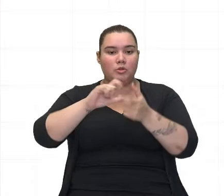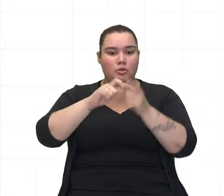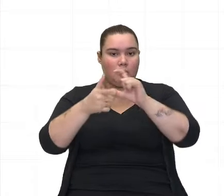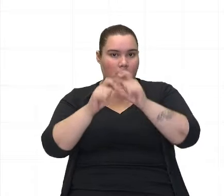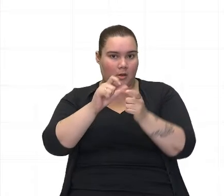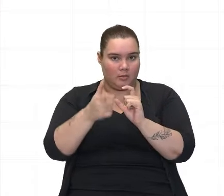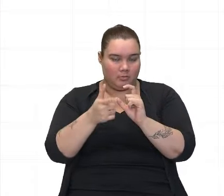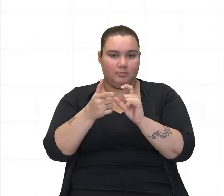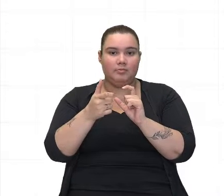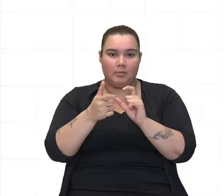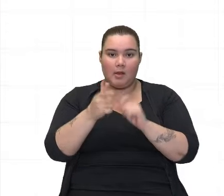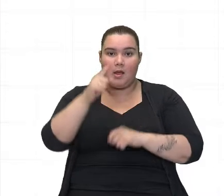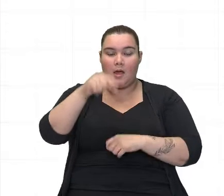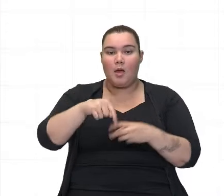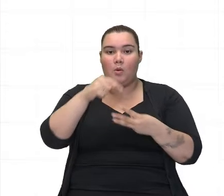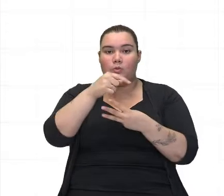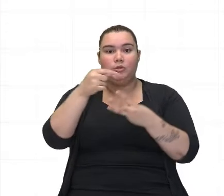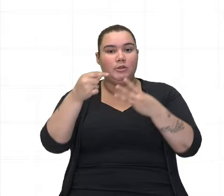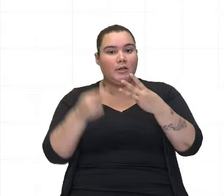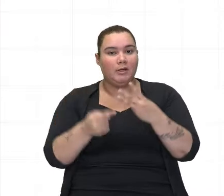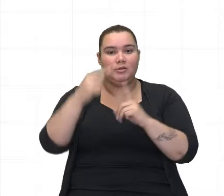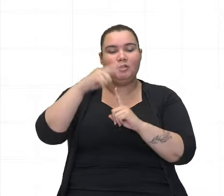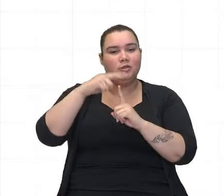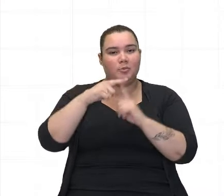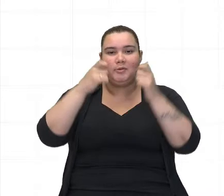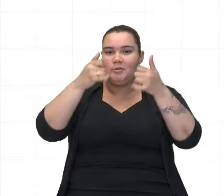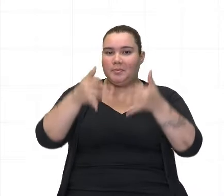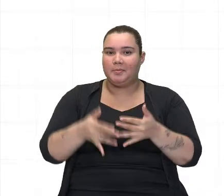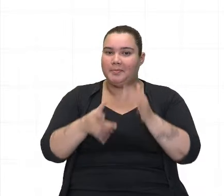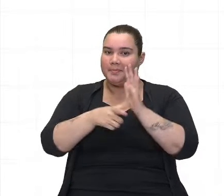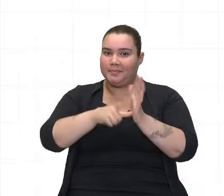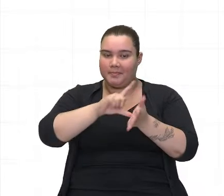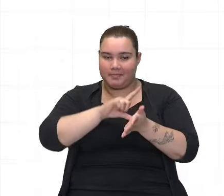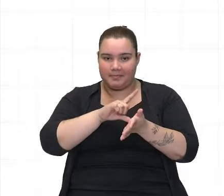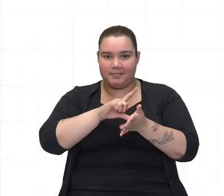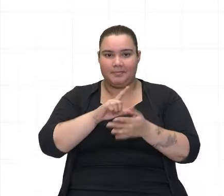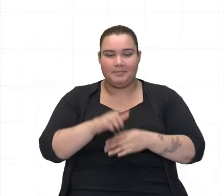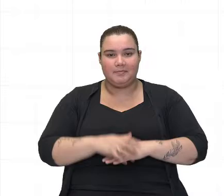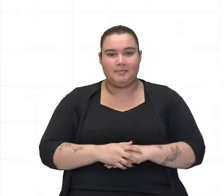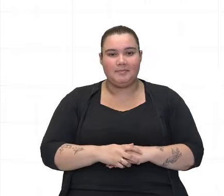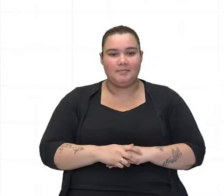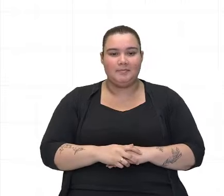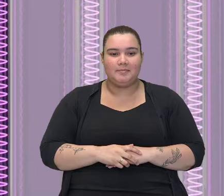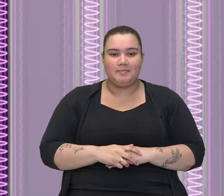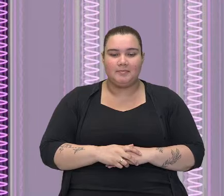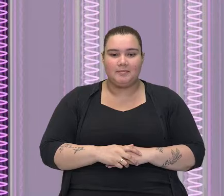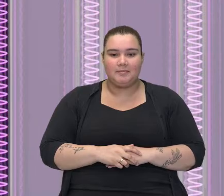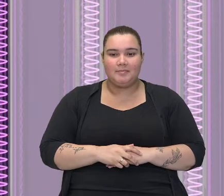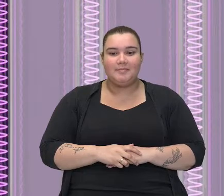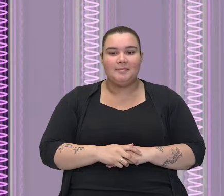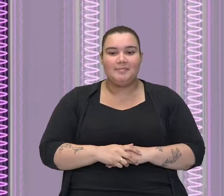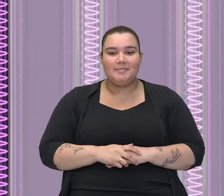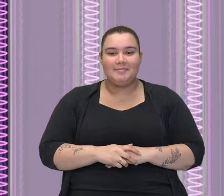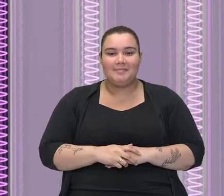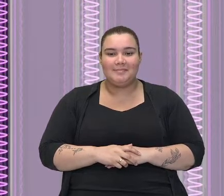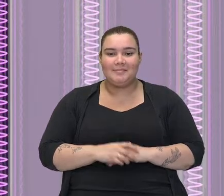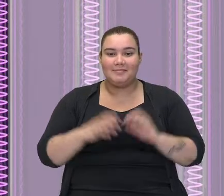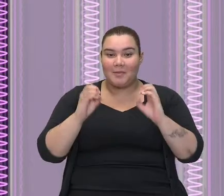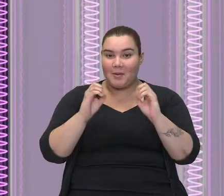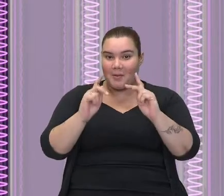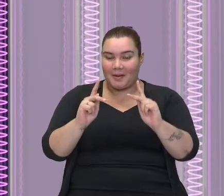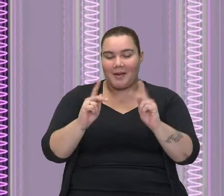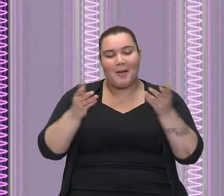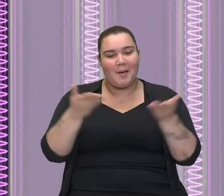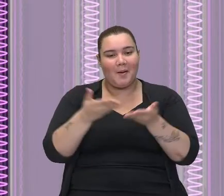geométricas, tá? De simetria, que são a translação, reflexão e rotação. Muito bem, então te